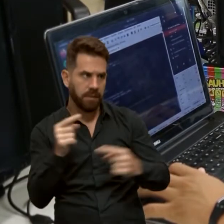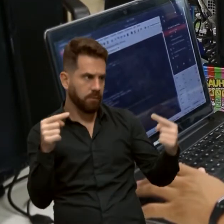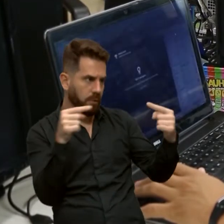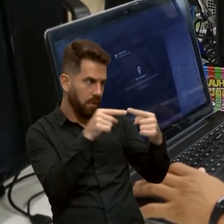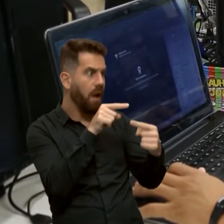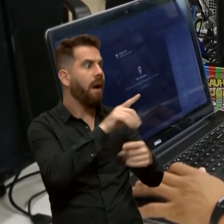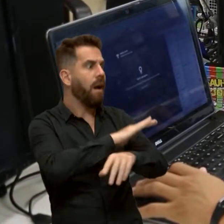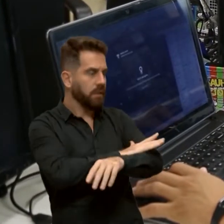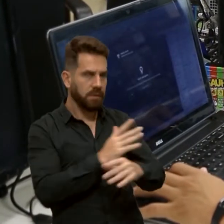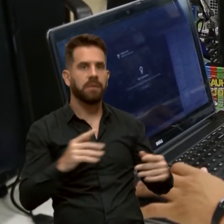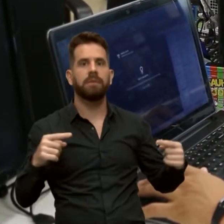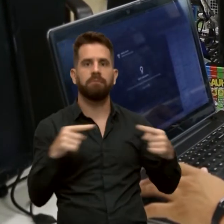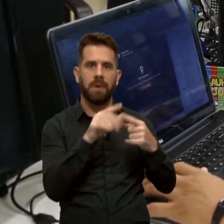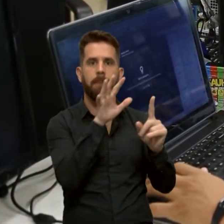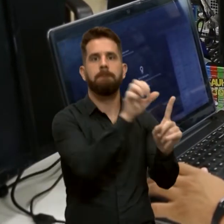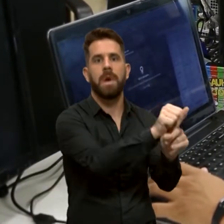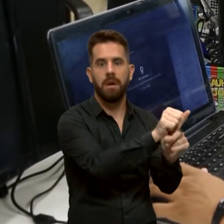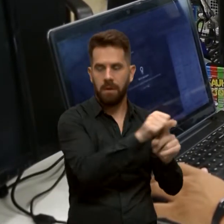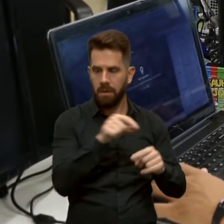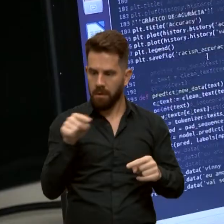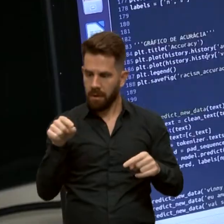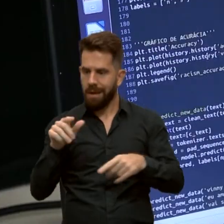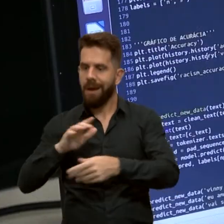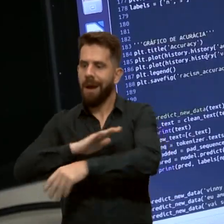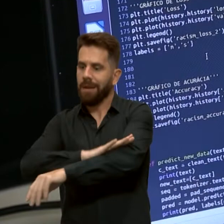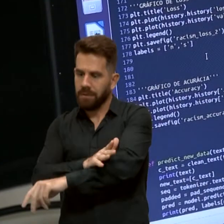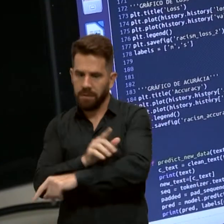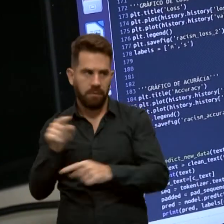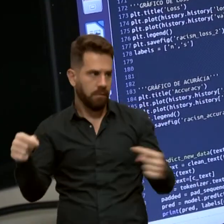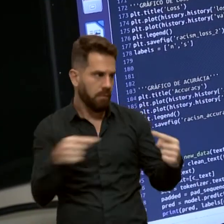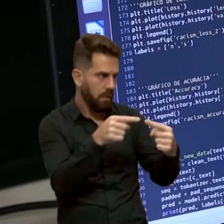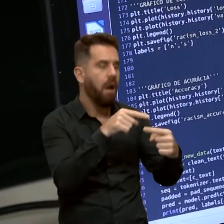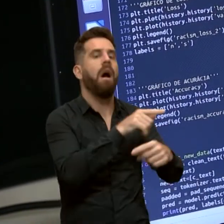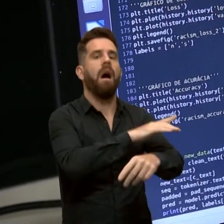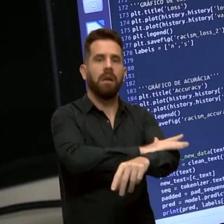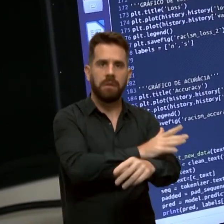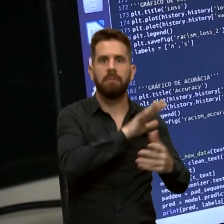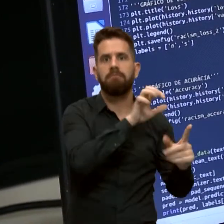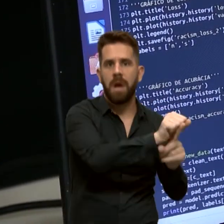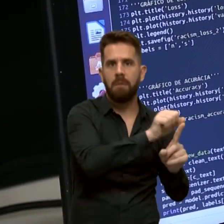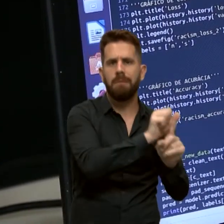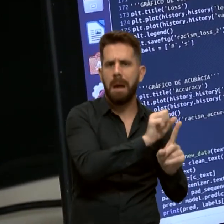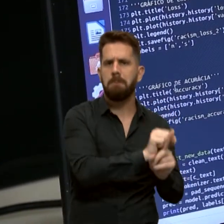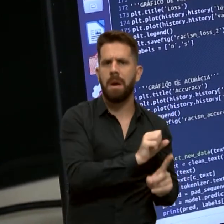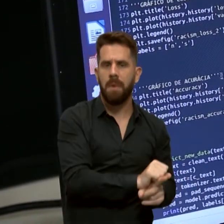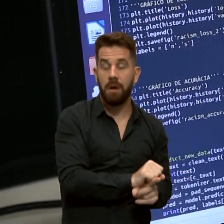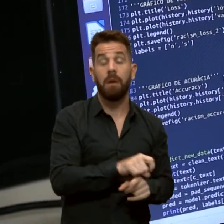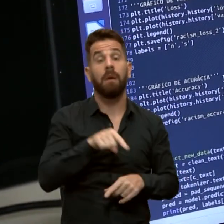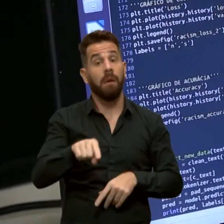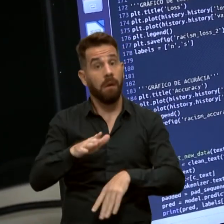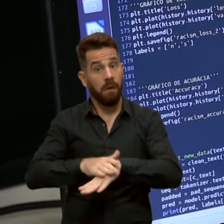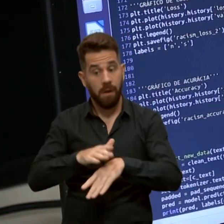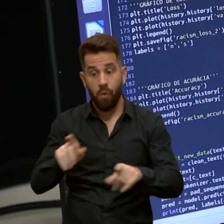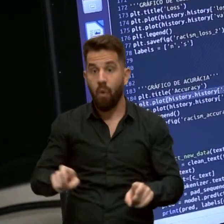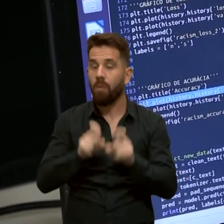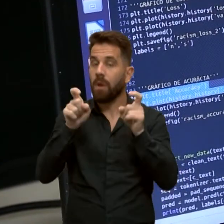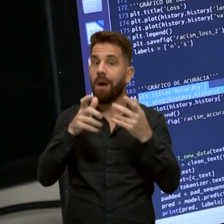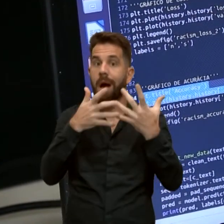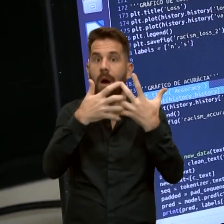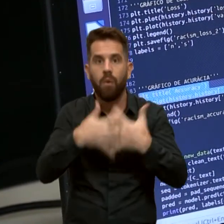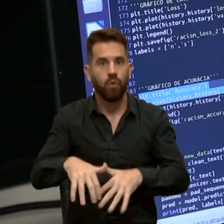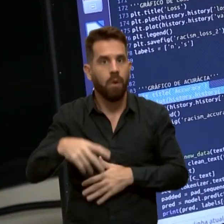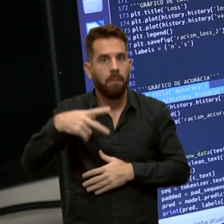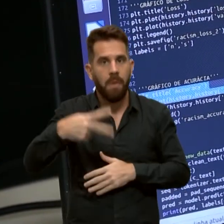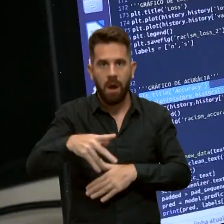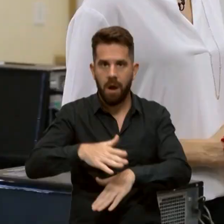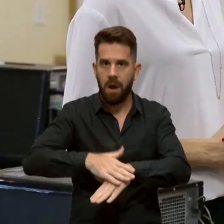rotulação feita pelo ser humano, o computador consegue distinguir qual mensagem contém traços de racismo e quais